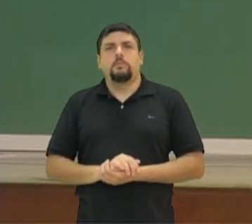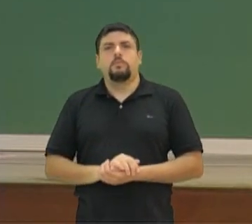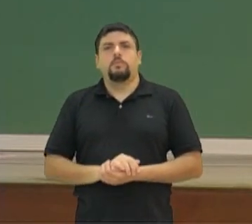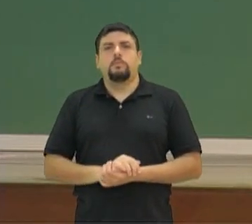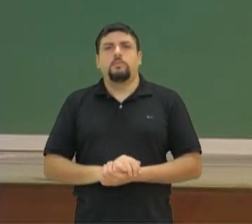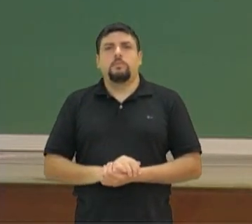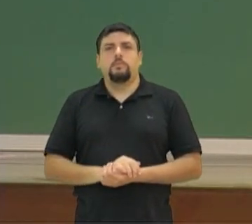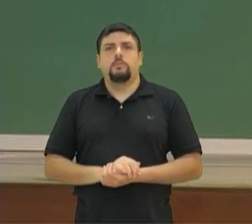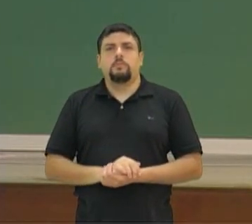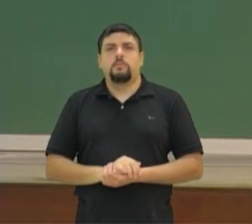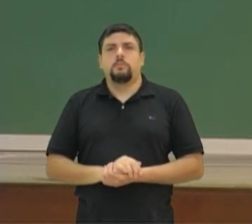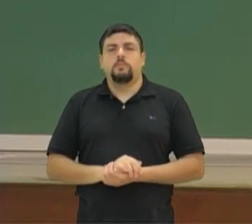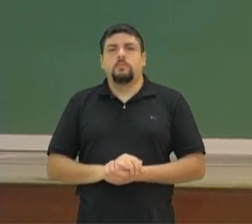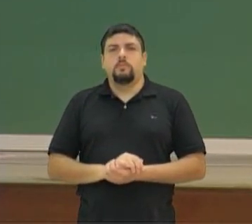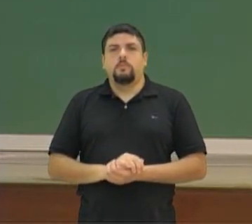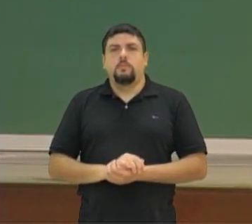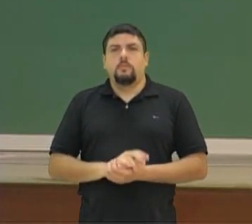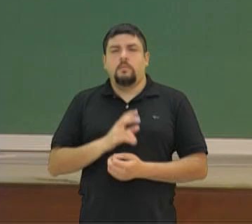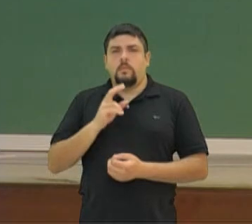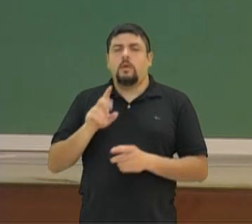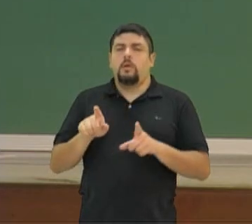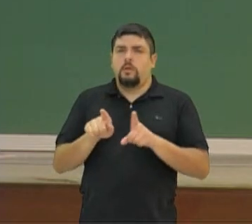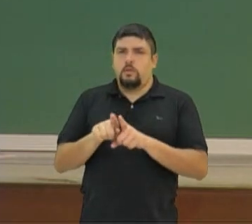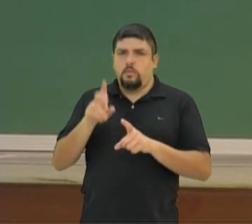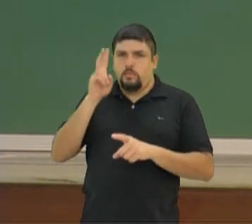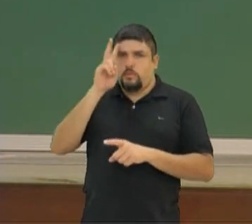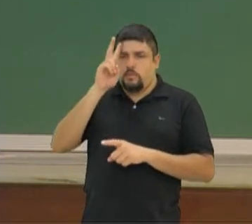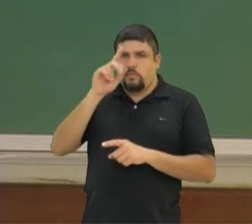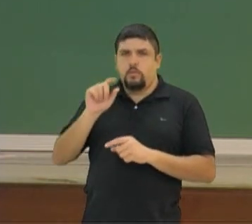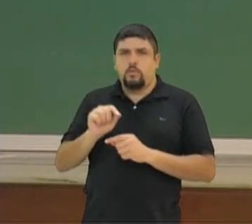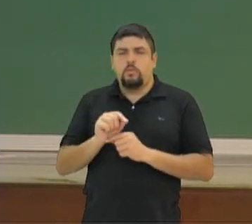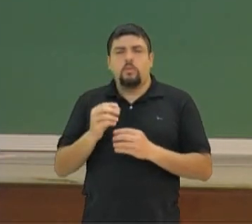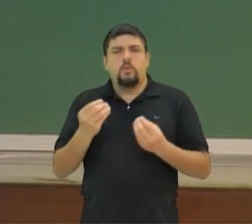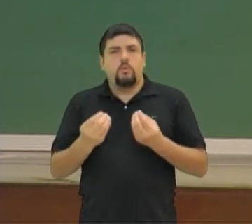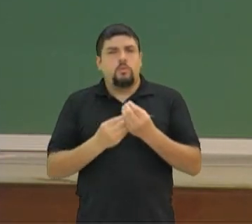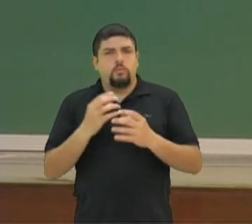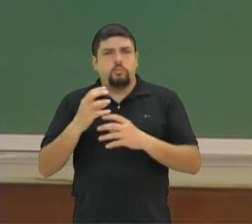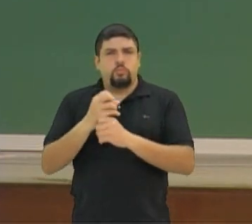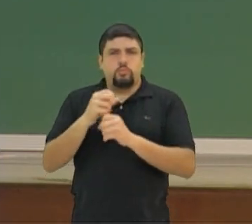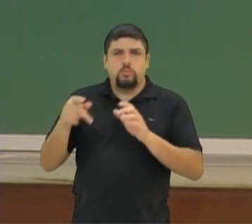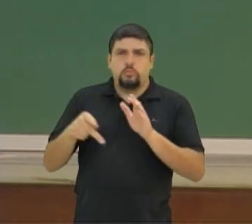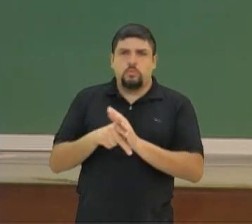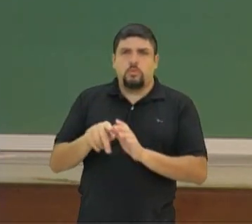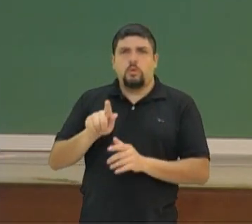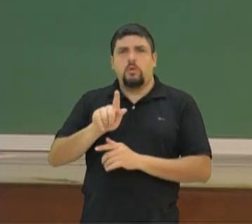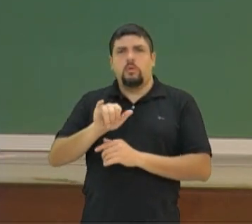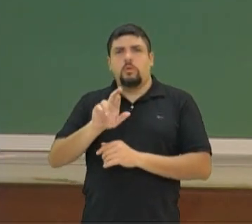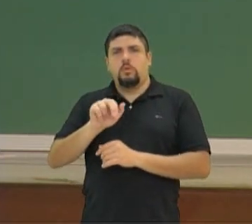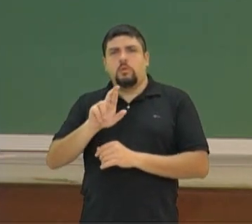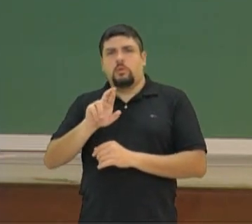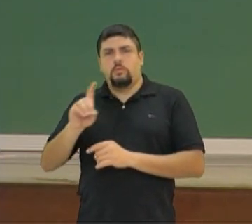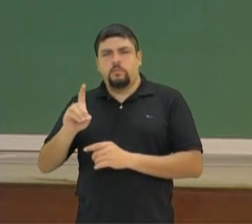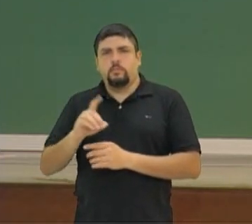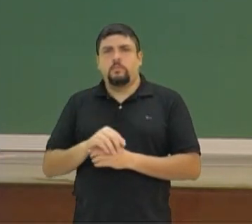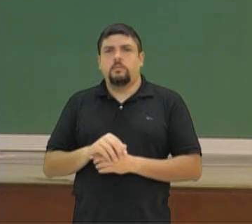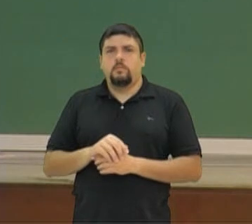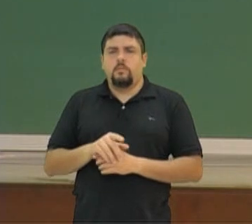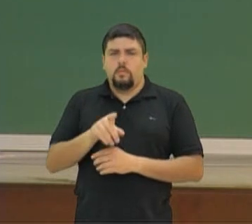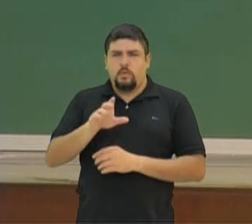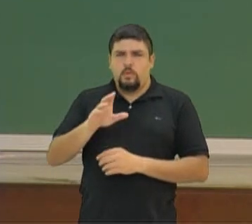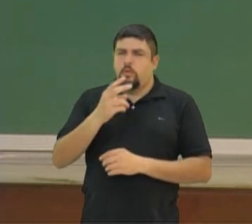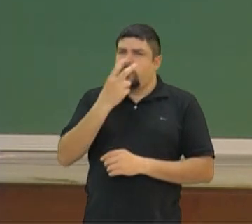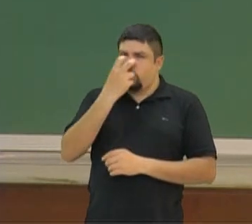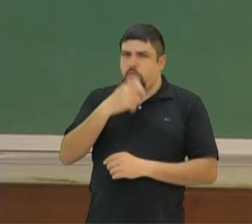polinomial. Relembrando também relações de Girard. Vocês viram lá no nono ano, se eu não me engano, quando